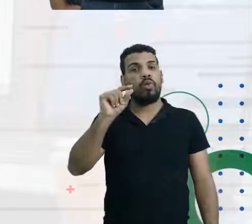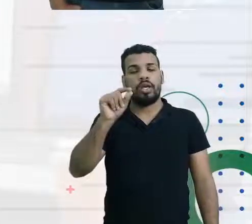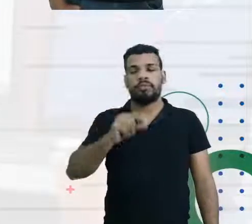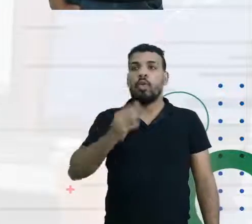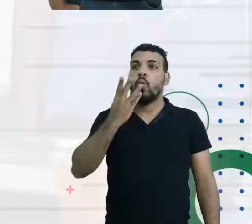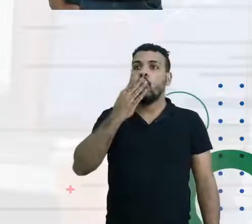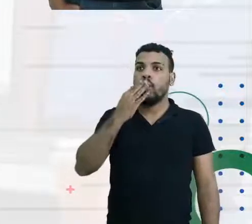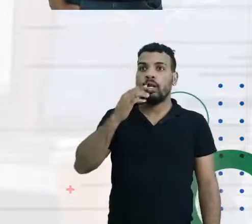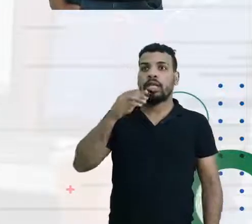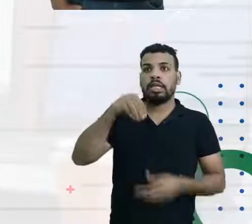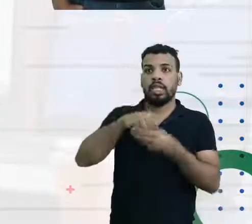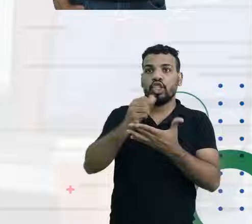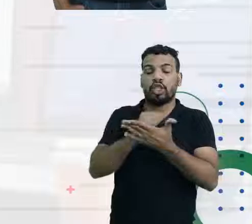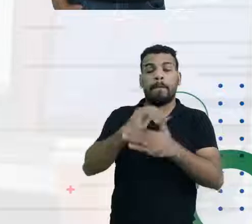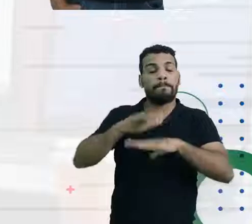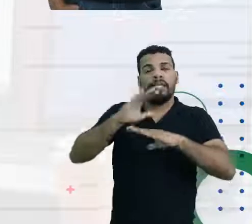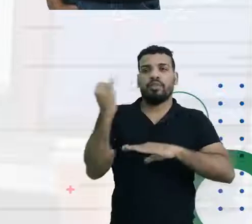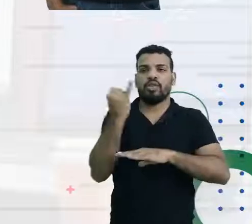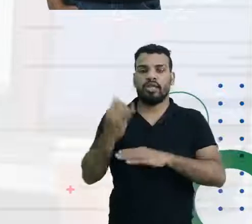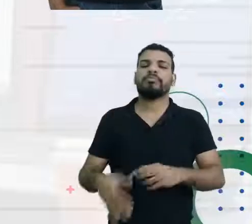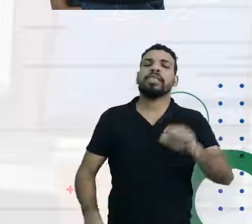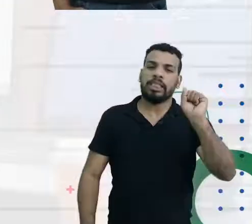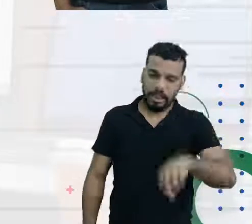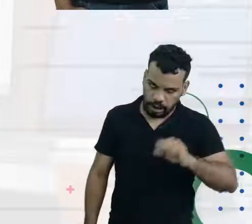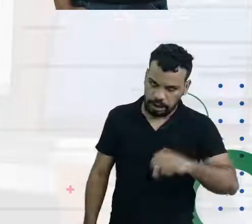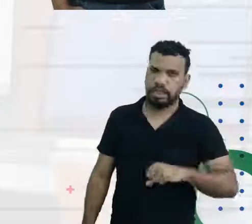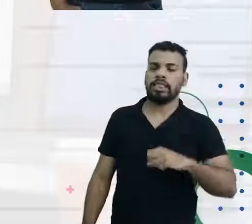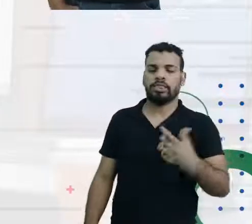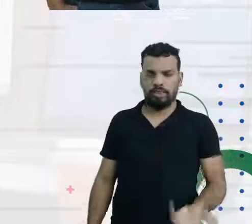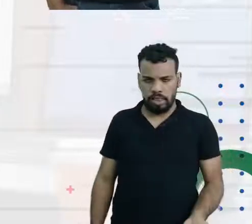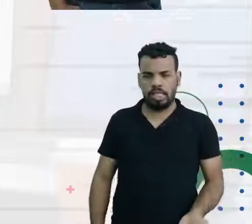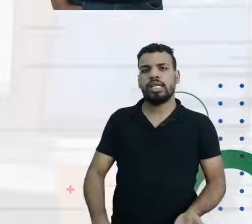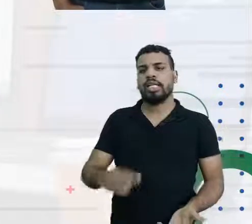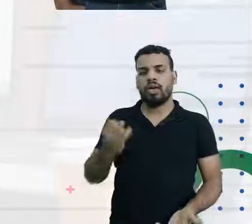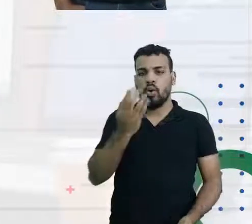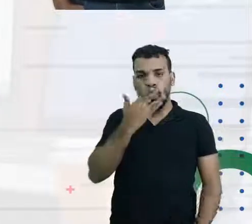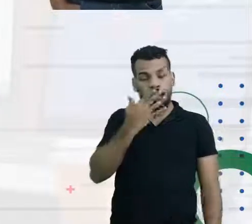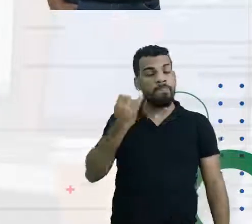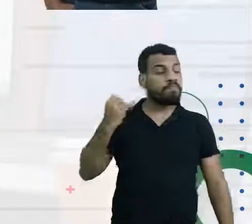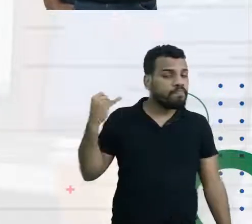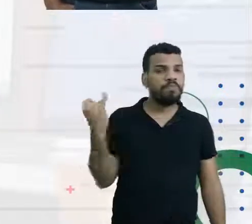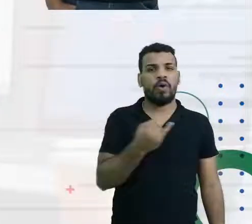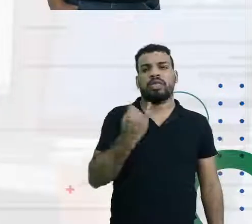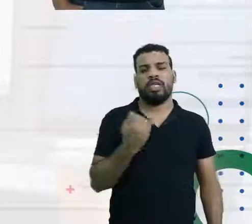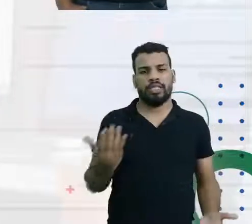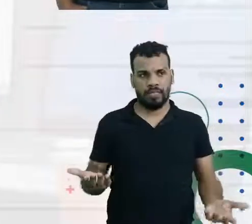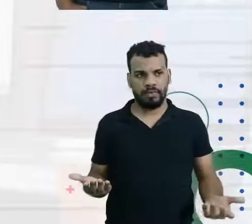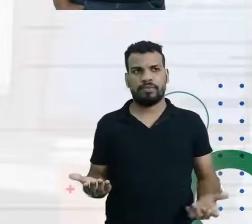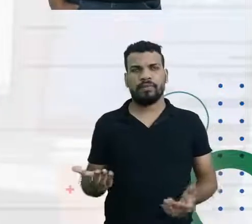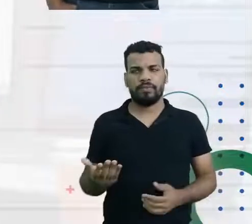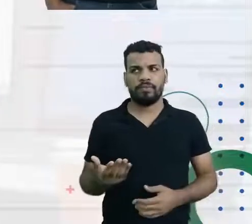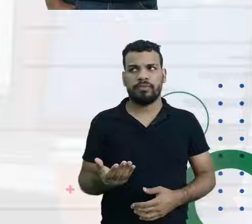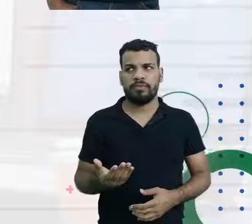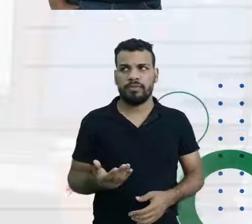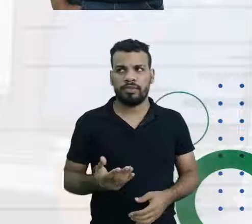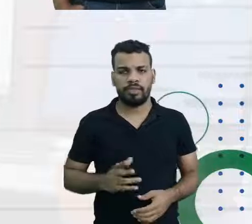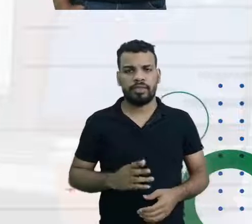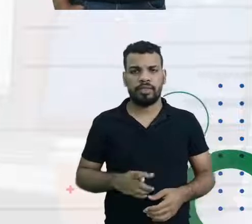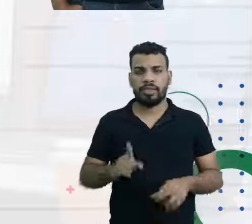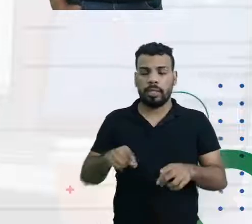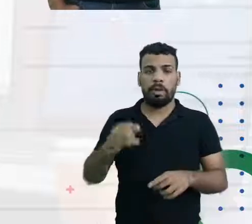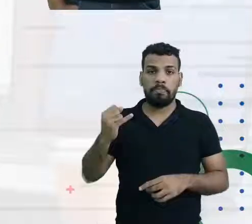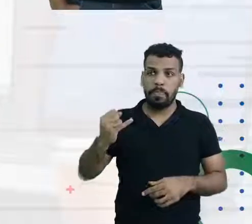velho, eu sou tendencioso a achar que é das coisas mais importantes dentro de um game, né? A escolha das cores tem